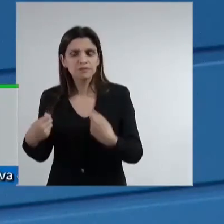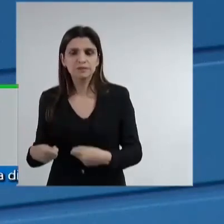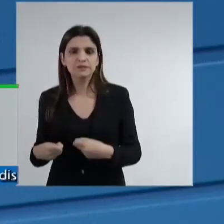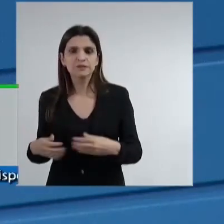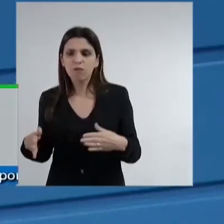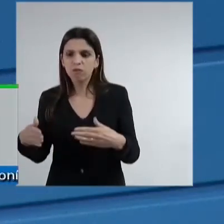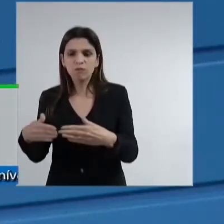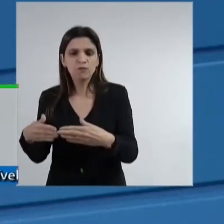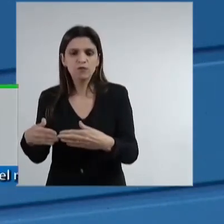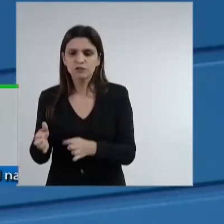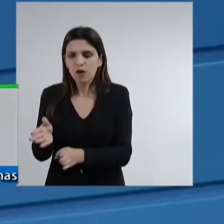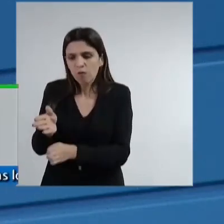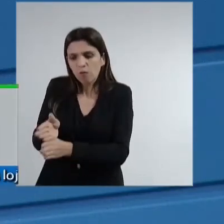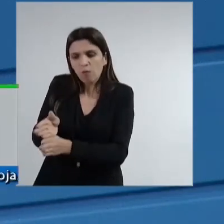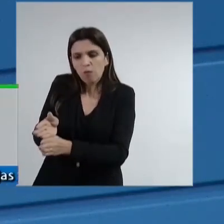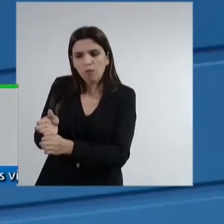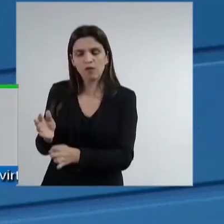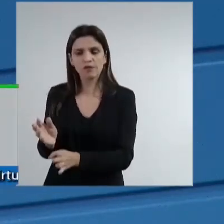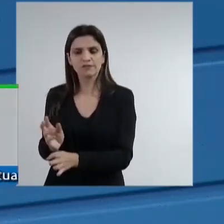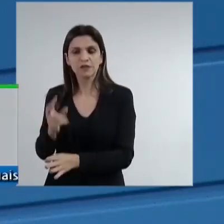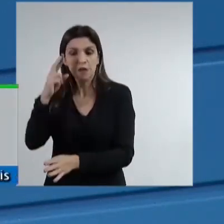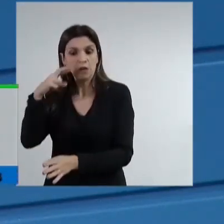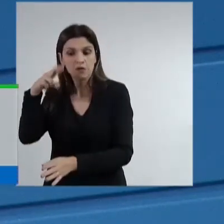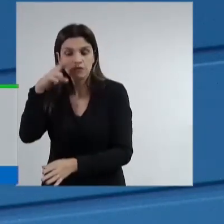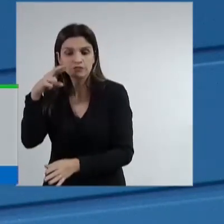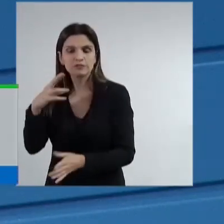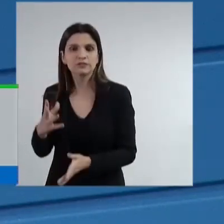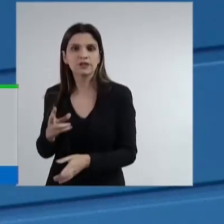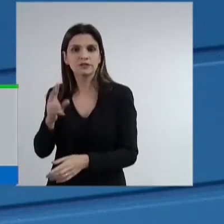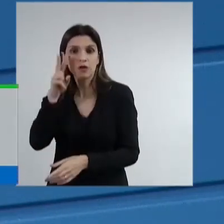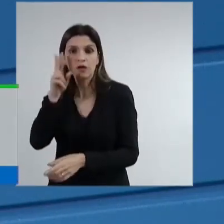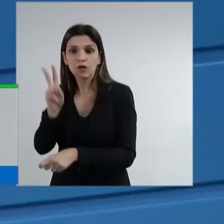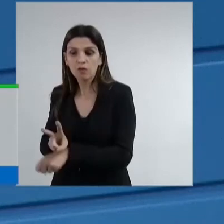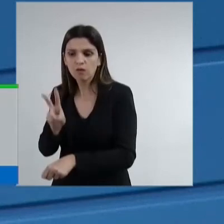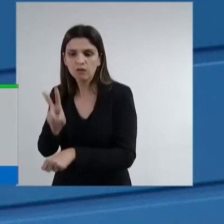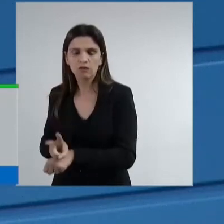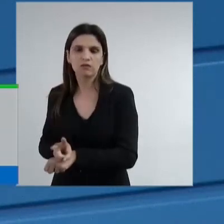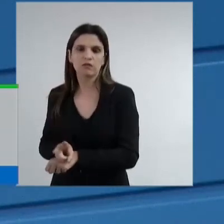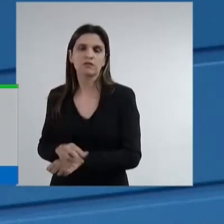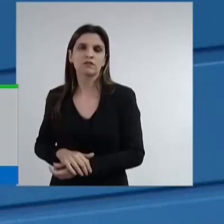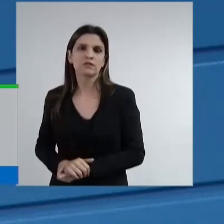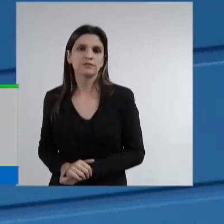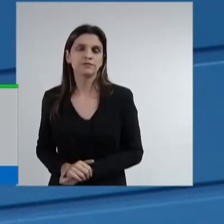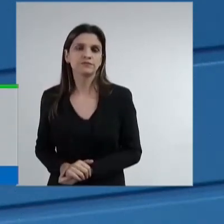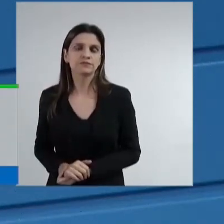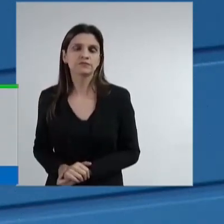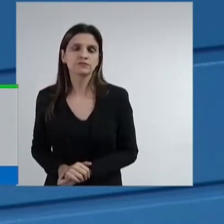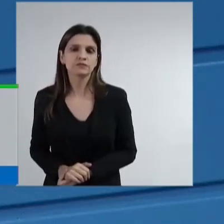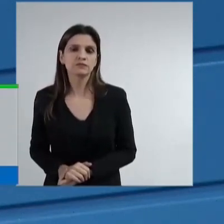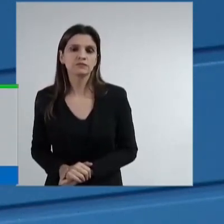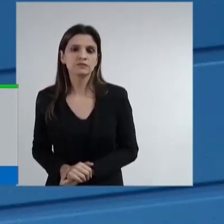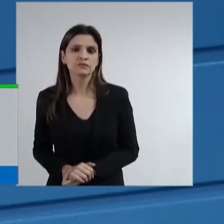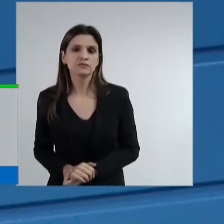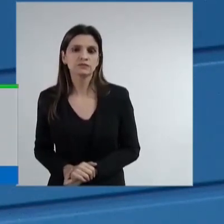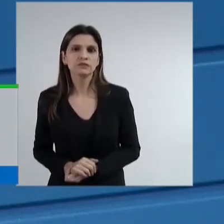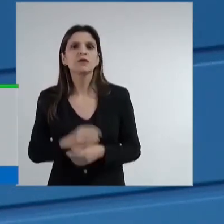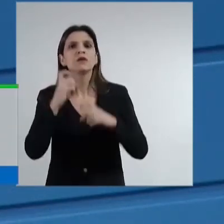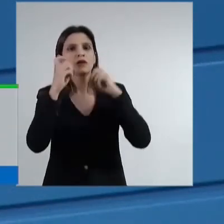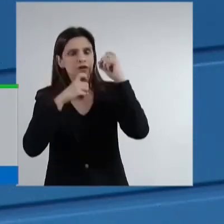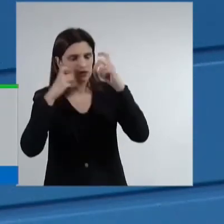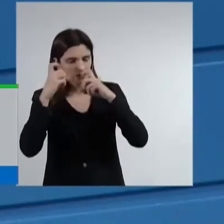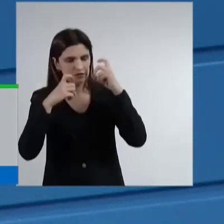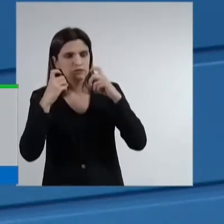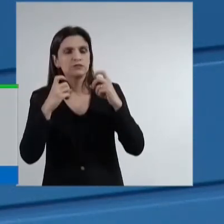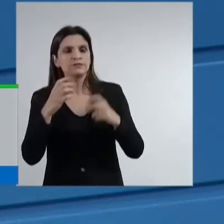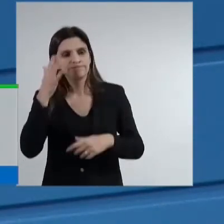Vossa Excelência acabou de falar. Vamos torcer, deputado Barbosinha, que a preocupação de Vossa Excelência, que é conhecedor,